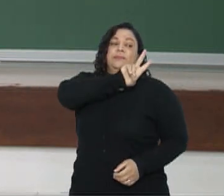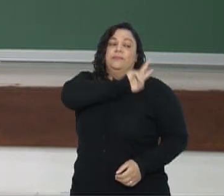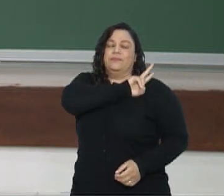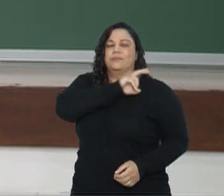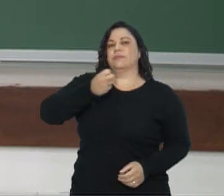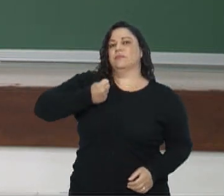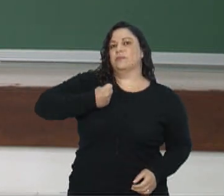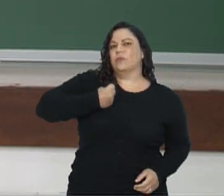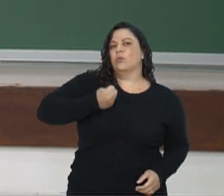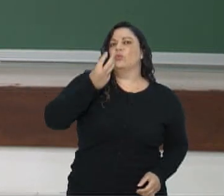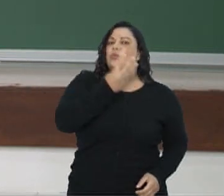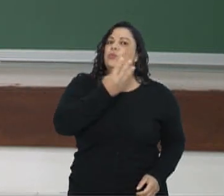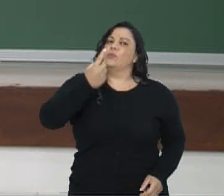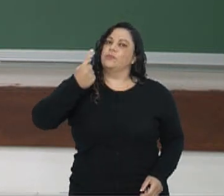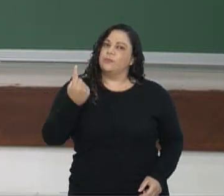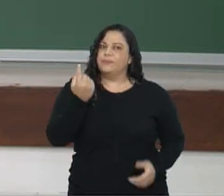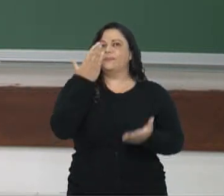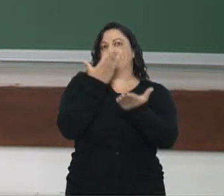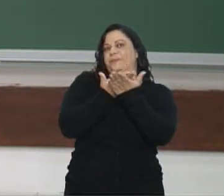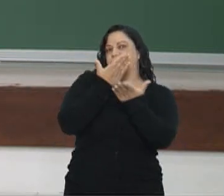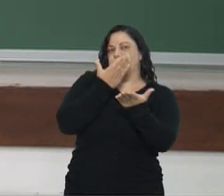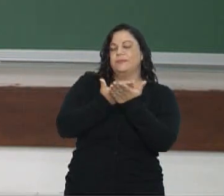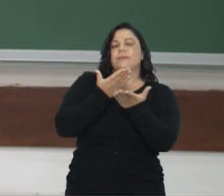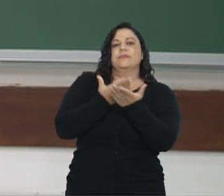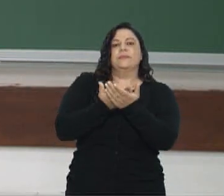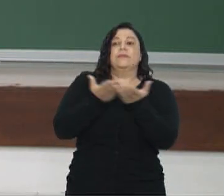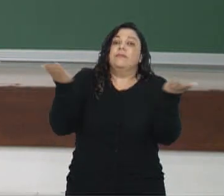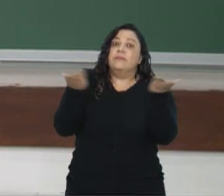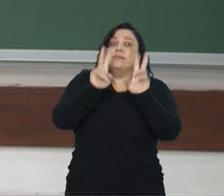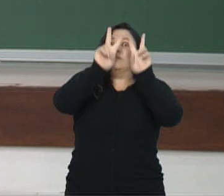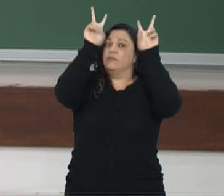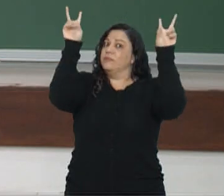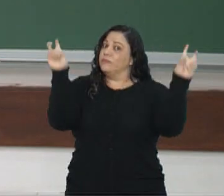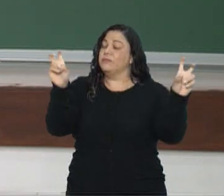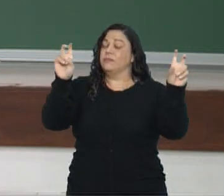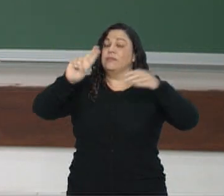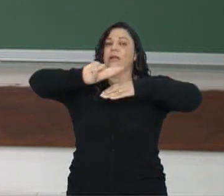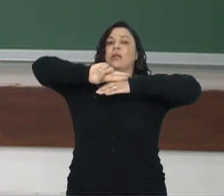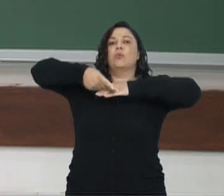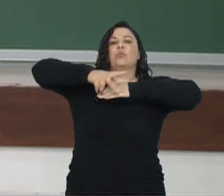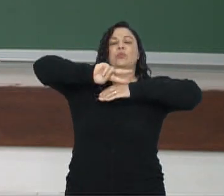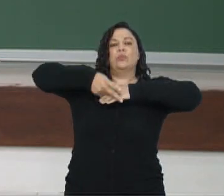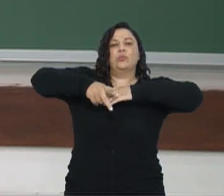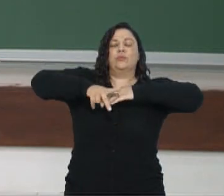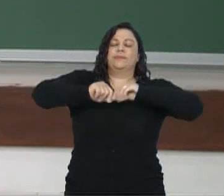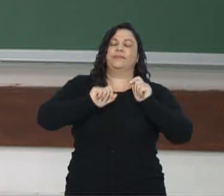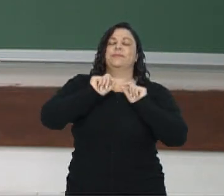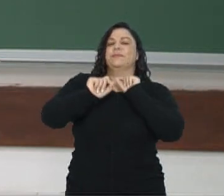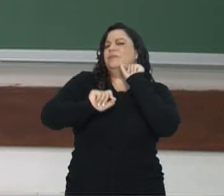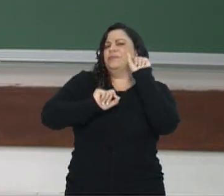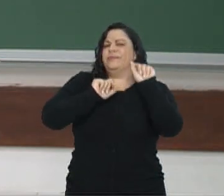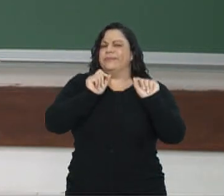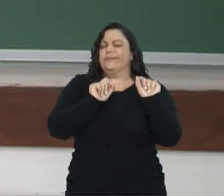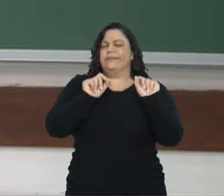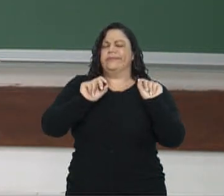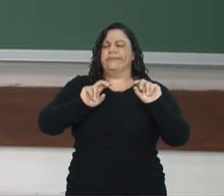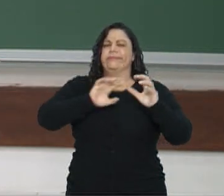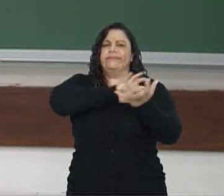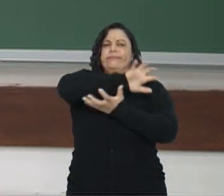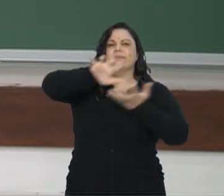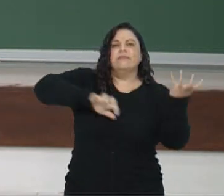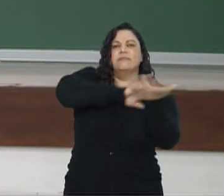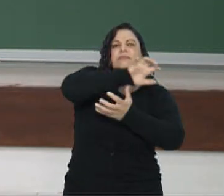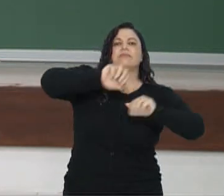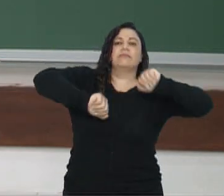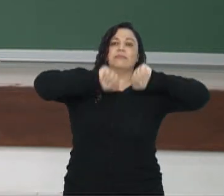31, o qual continuaremos abordando as consequências da Revolução Industrial, dessa vez para o pensamento social. Gostaria de